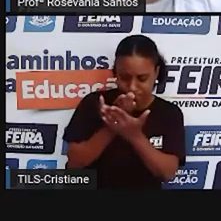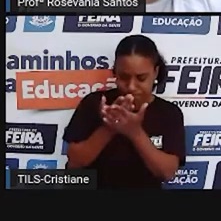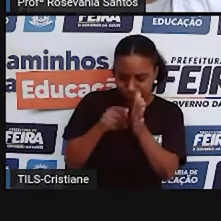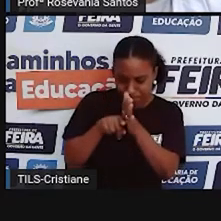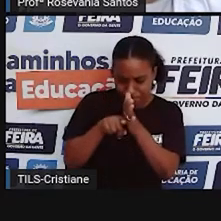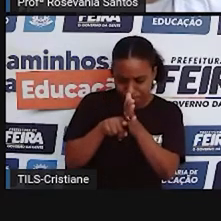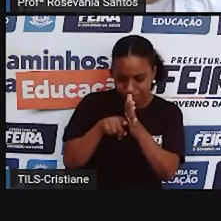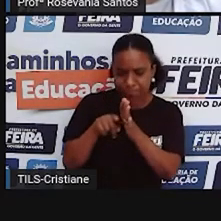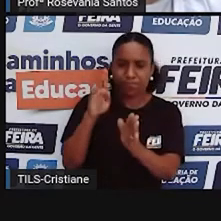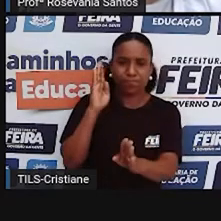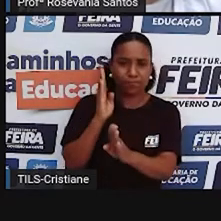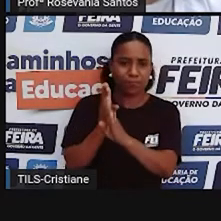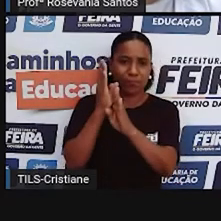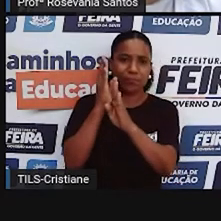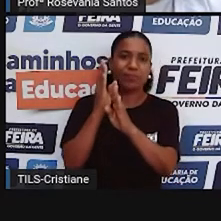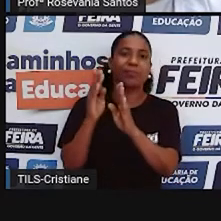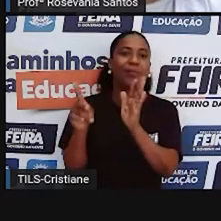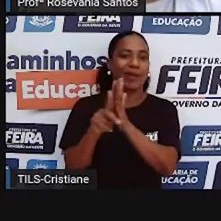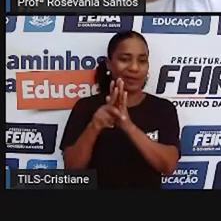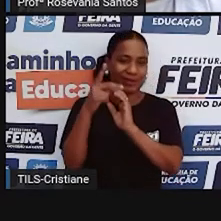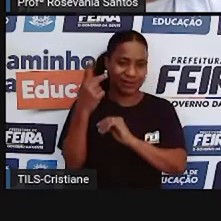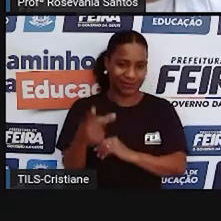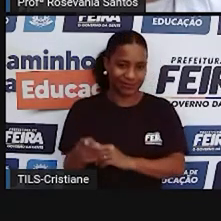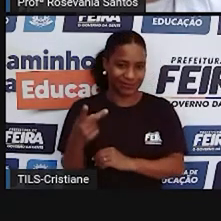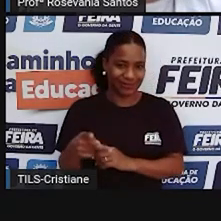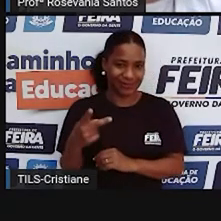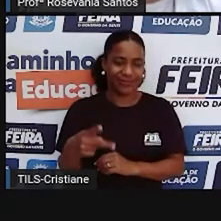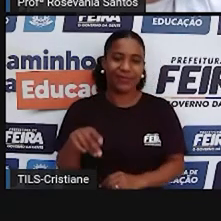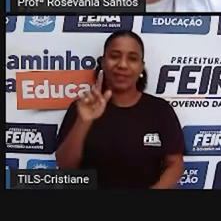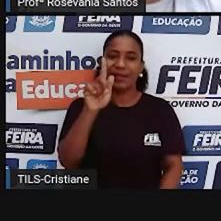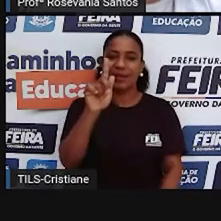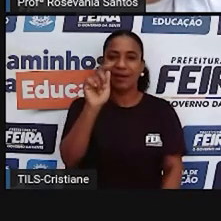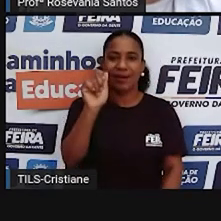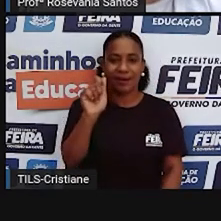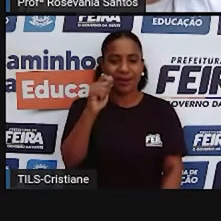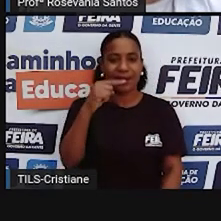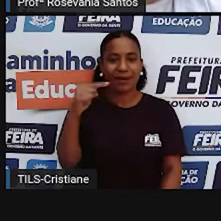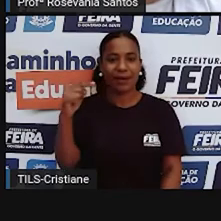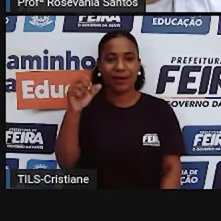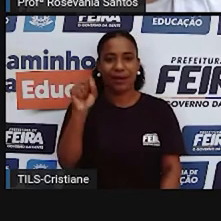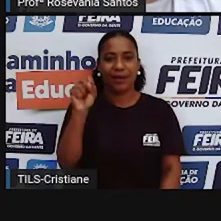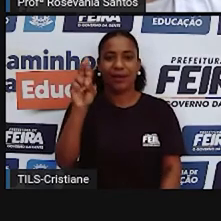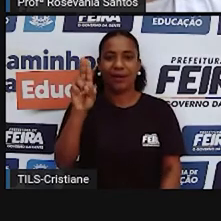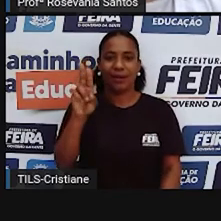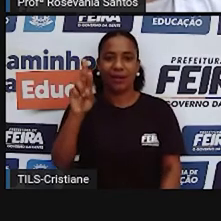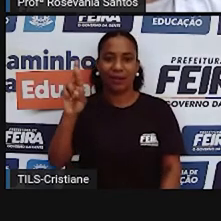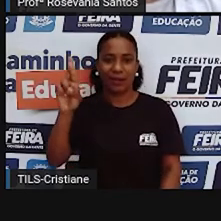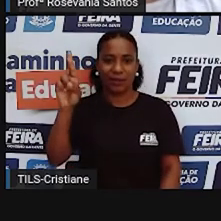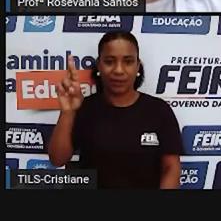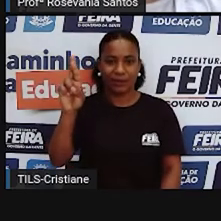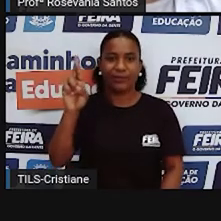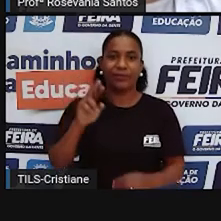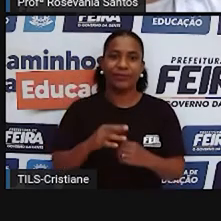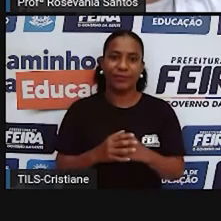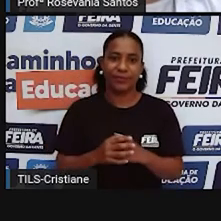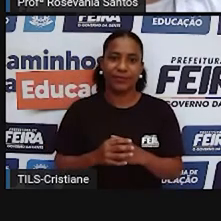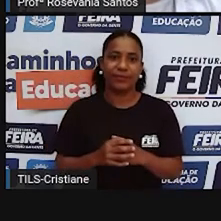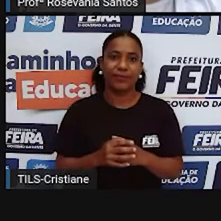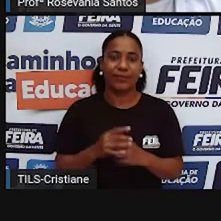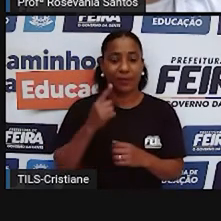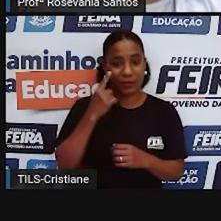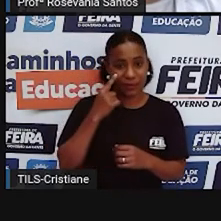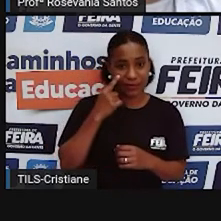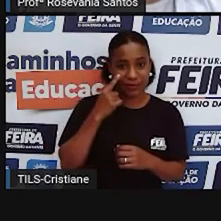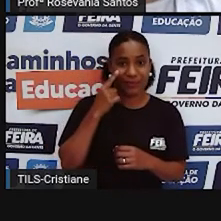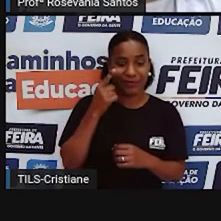cidade de Gaçu, lá no Iraque, mas ele não tem, assim, especificamente. Apesar do